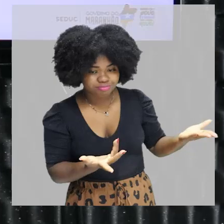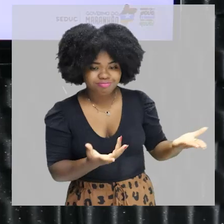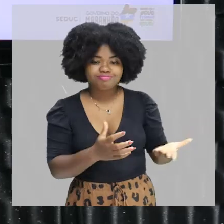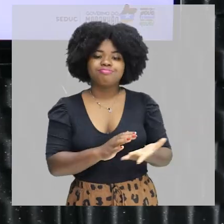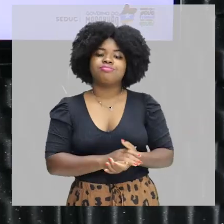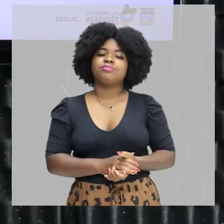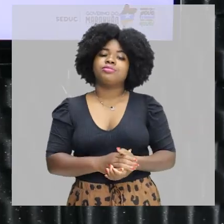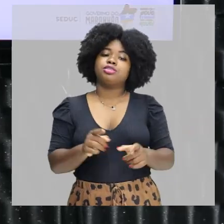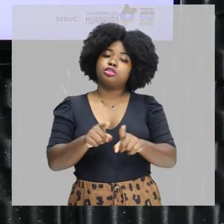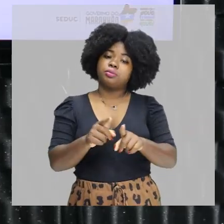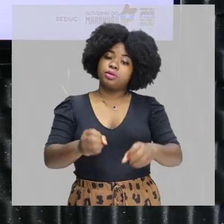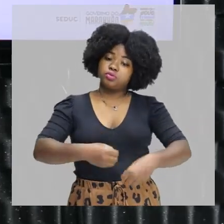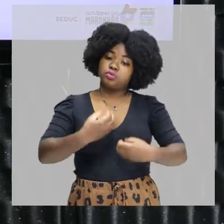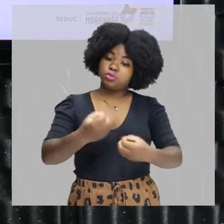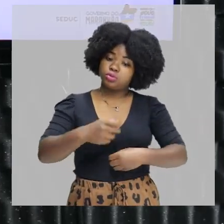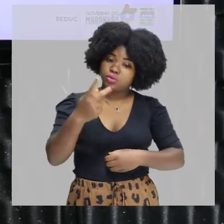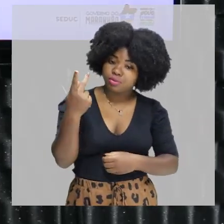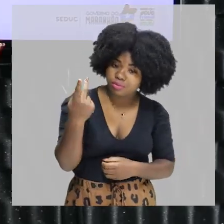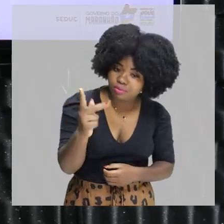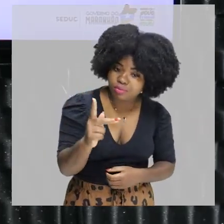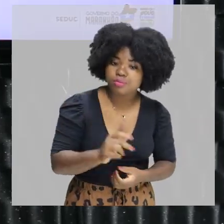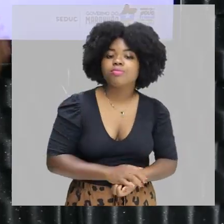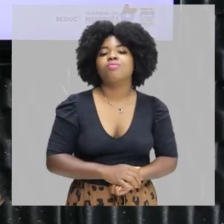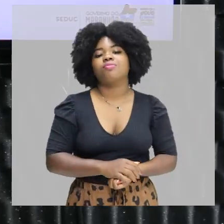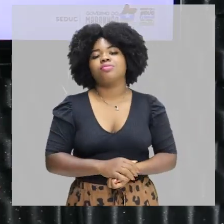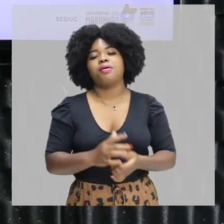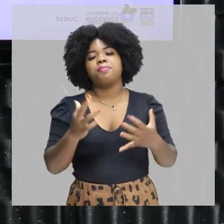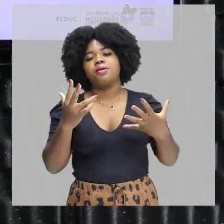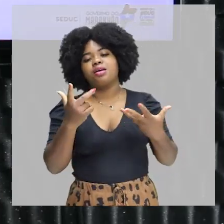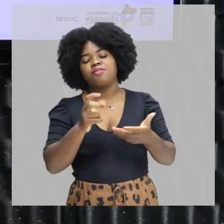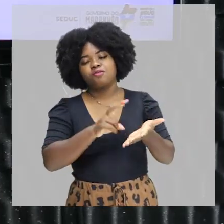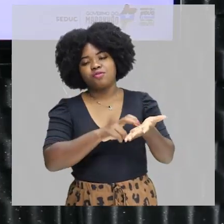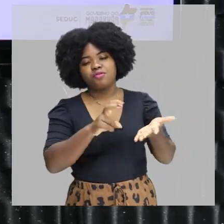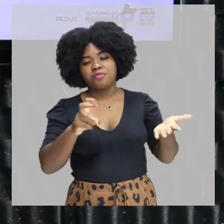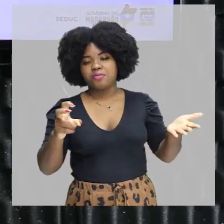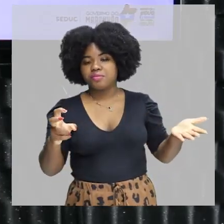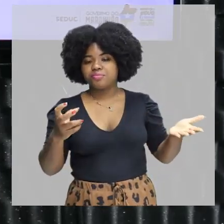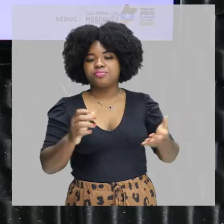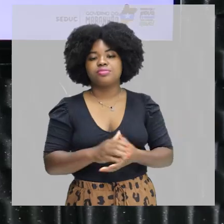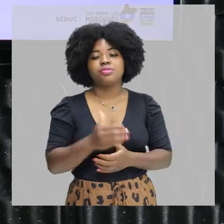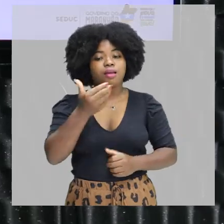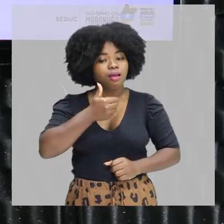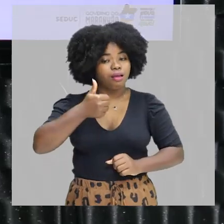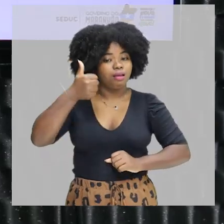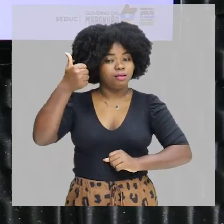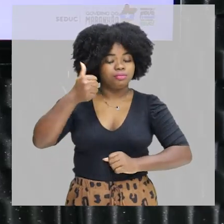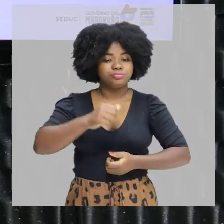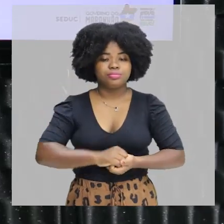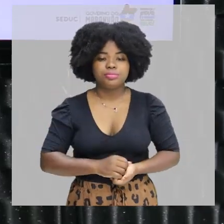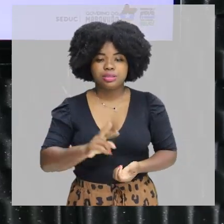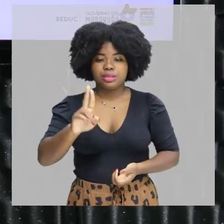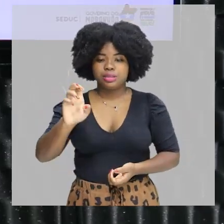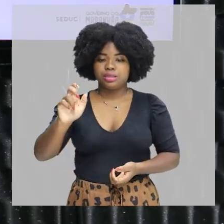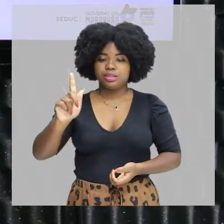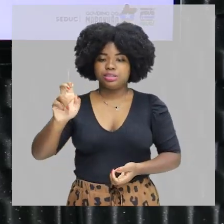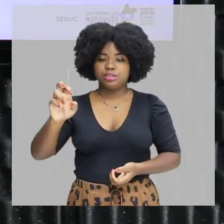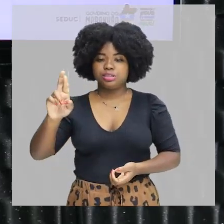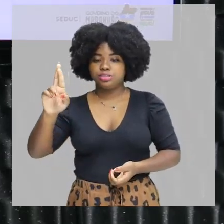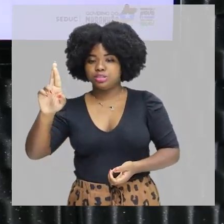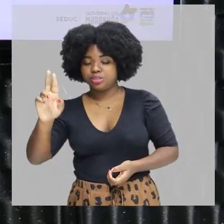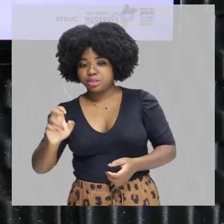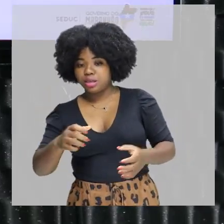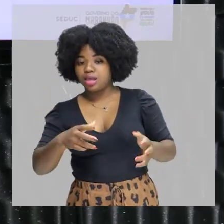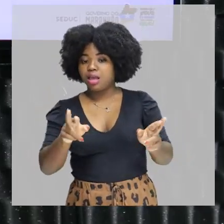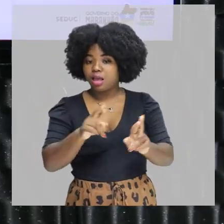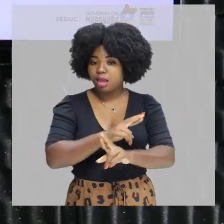que a sua produção textual seja a mais rica possível, seja a melhor. Reger é